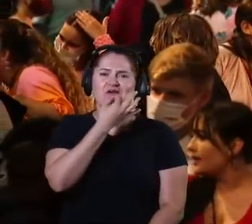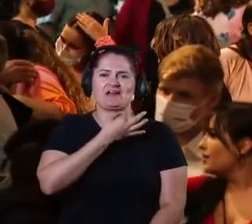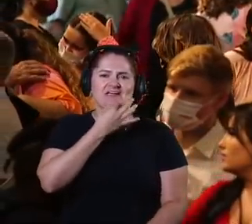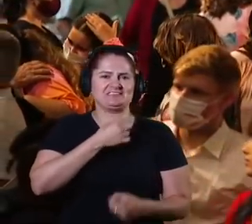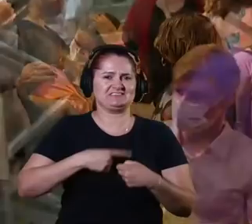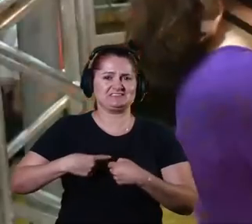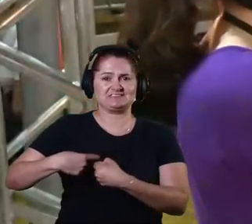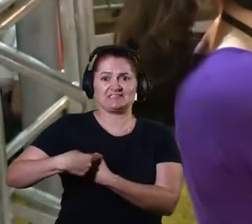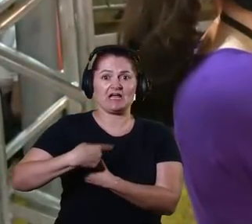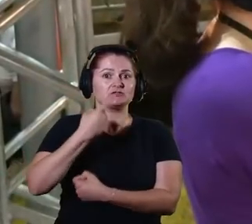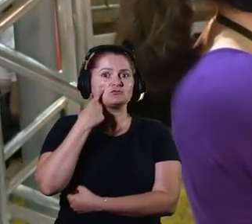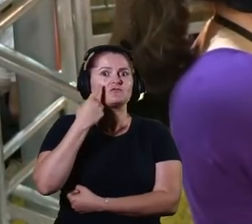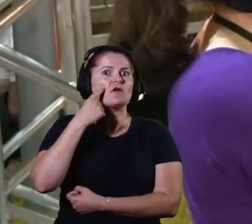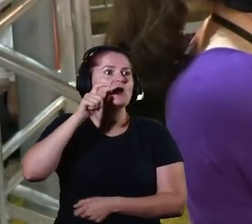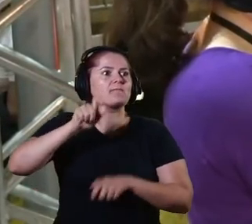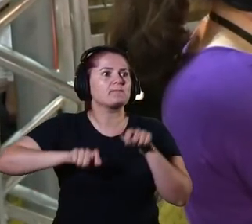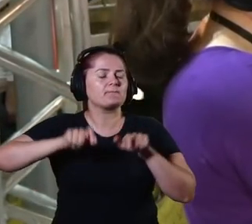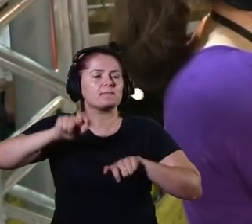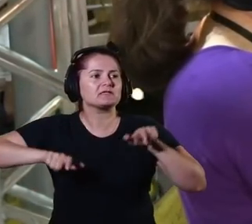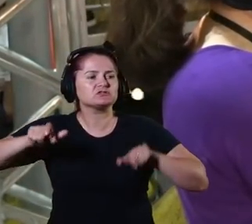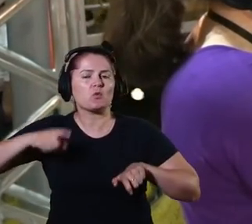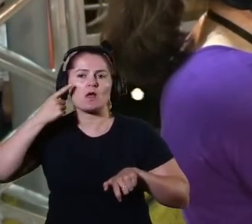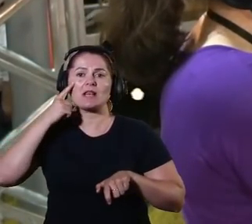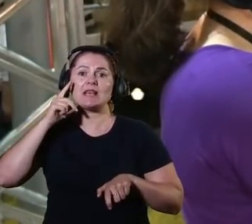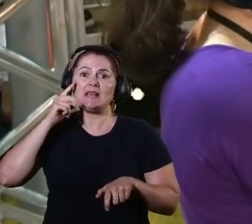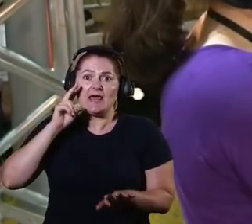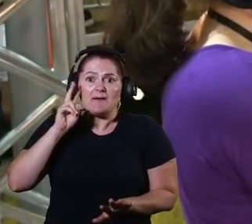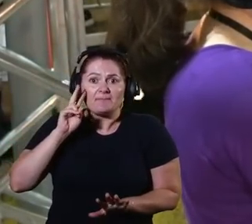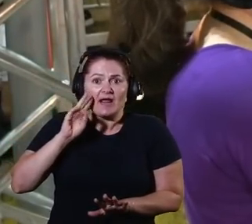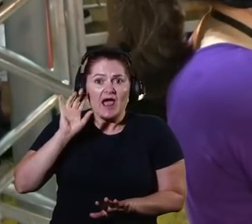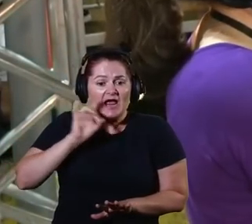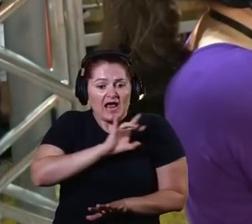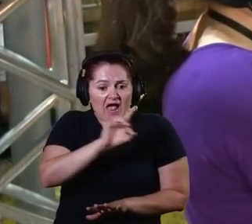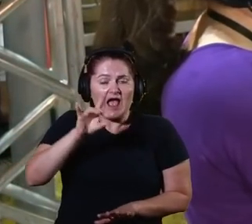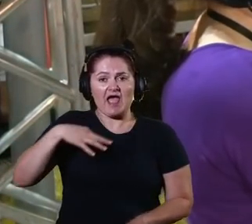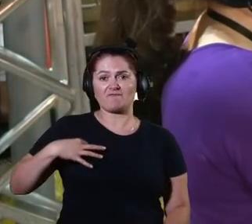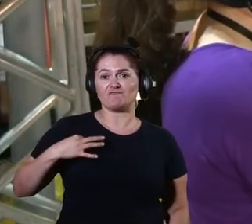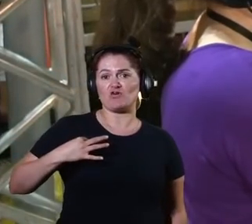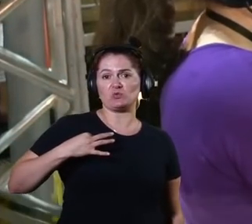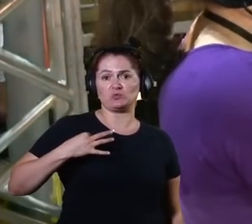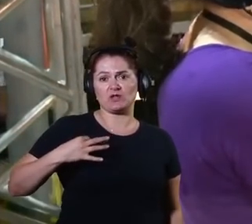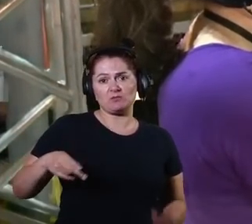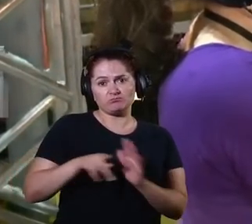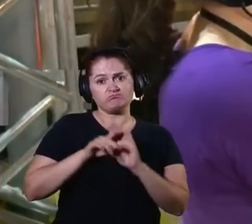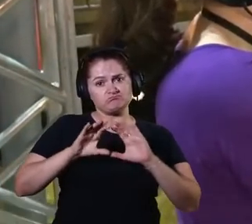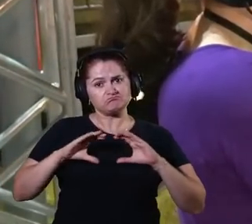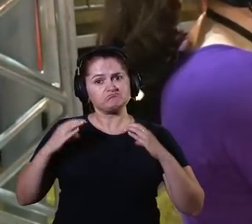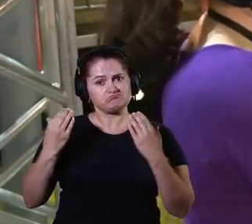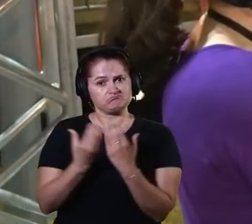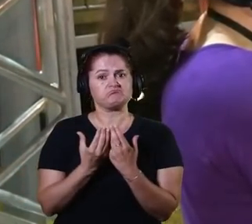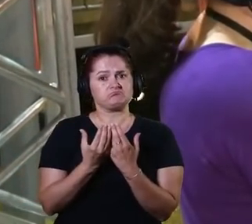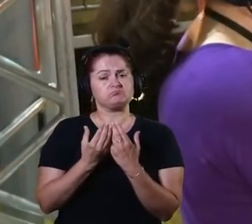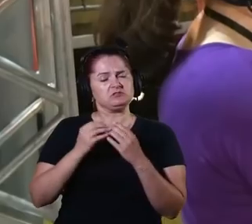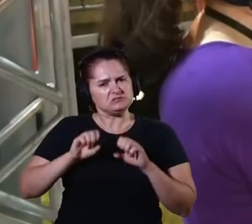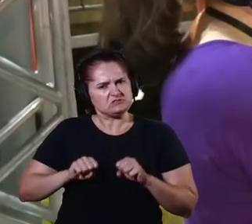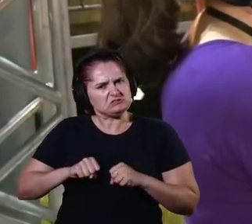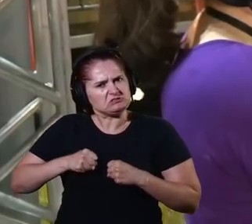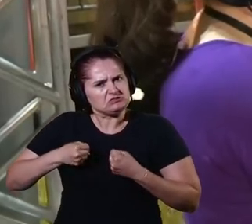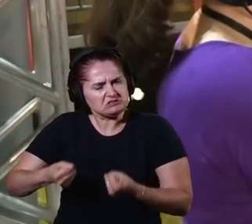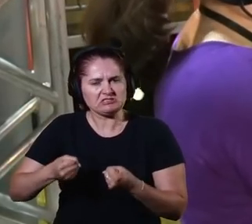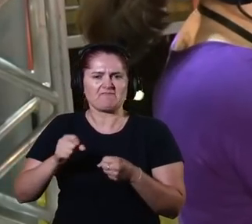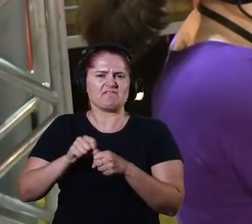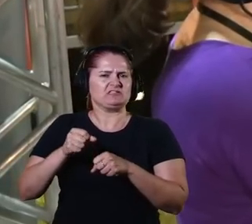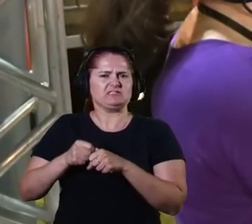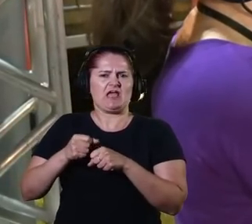dessas pessoas. Lembrar que são voluntários, são pessoas da nossa comunidade aqui que se empenham para fazer